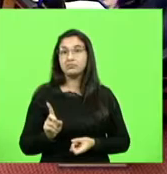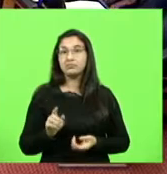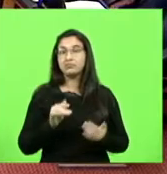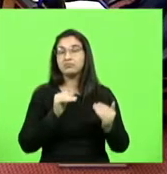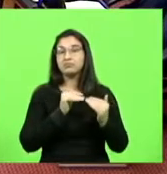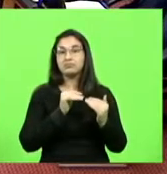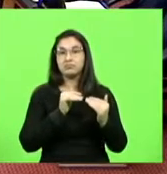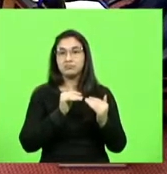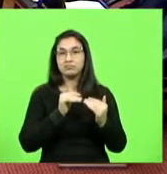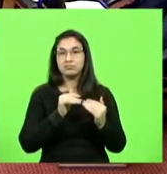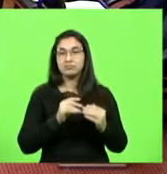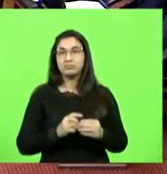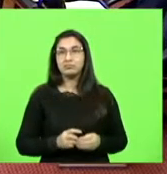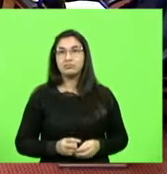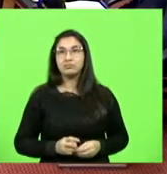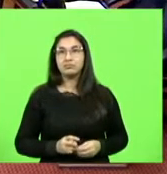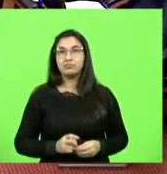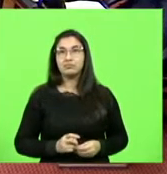presidente.